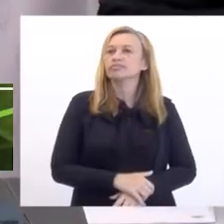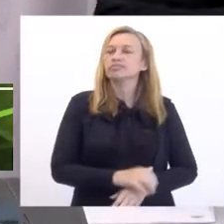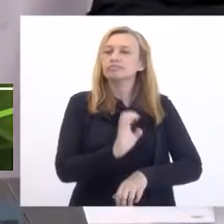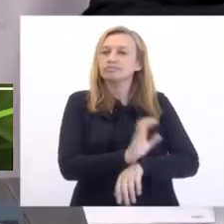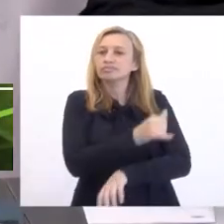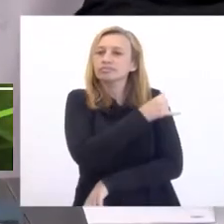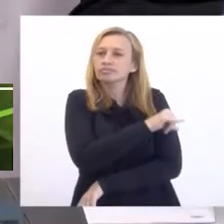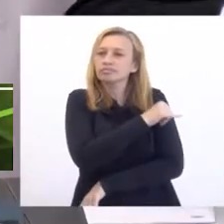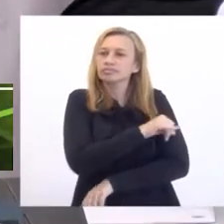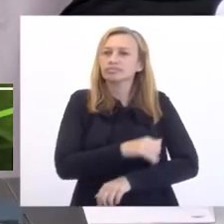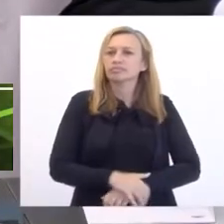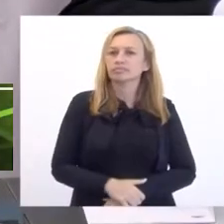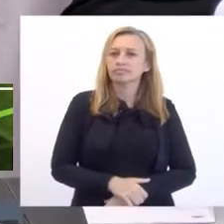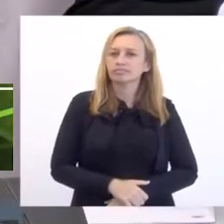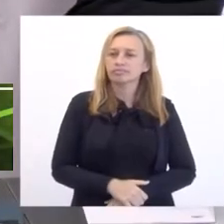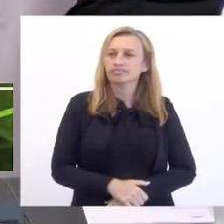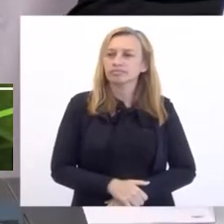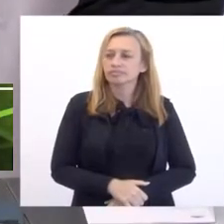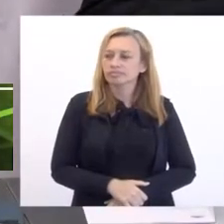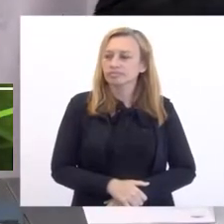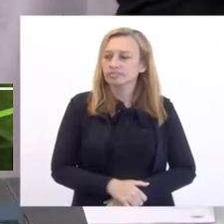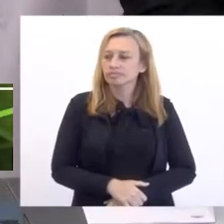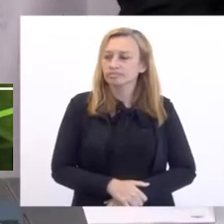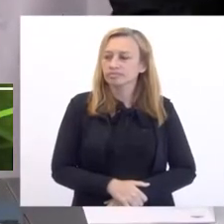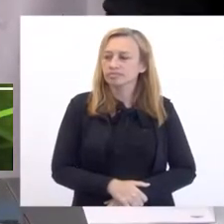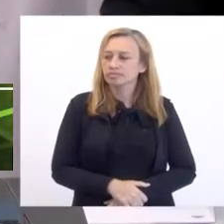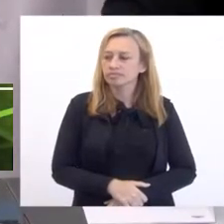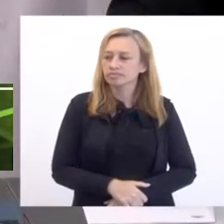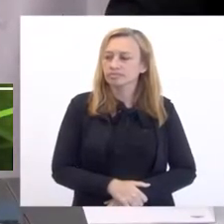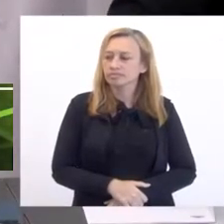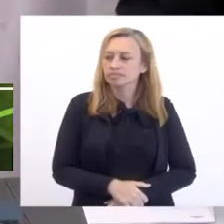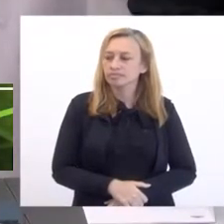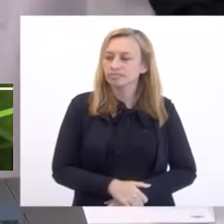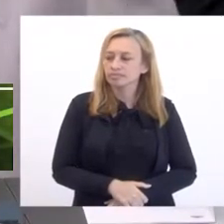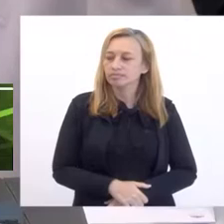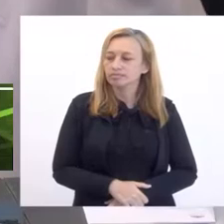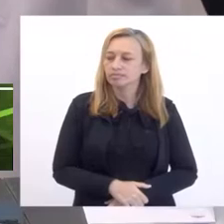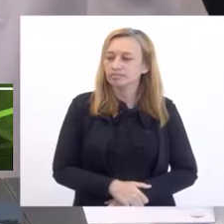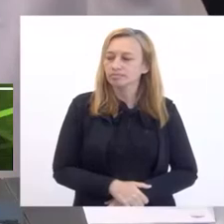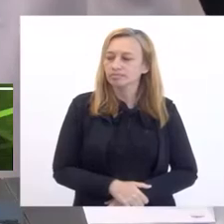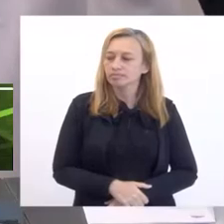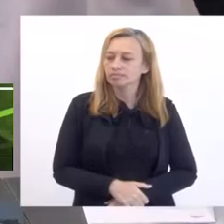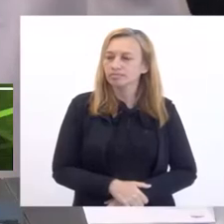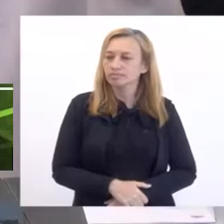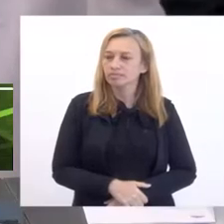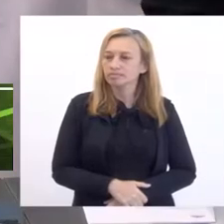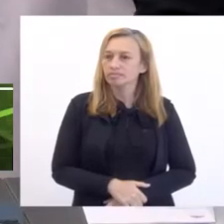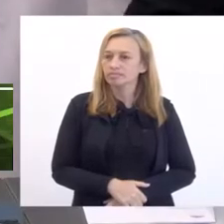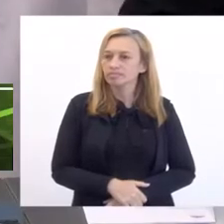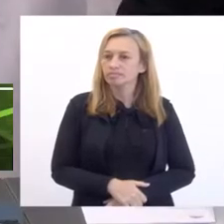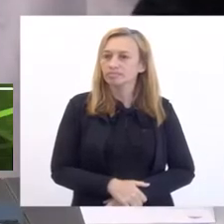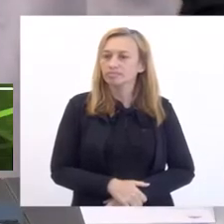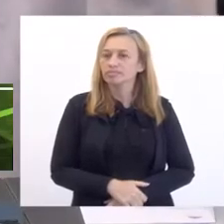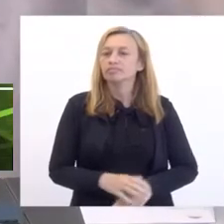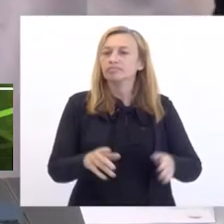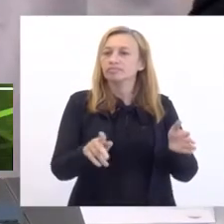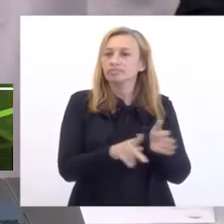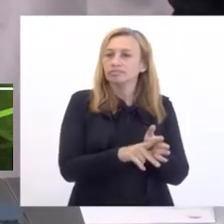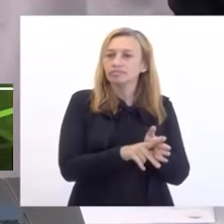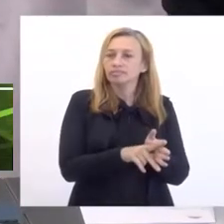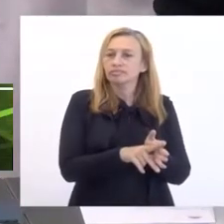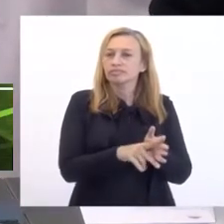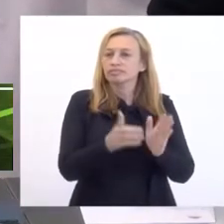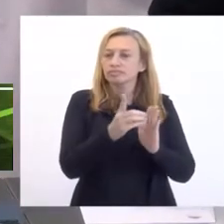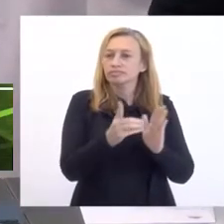Janeiro, ingressará na sacada legislativa com o projeto de decreto